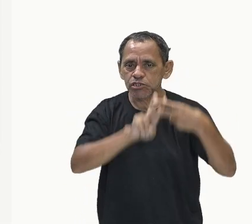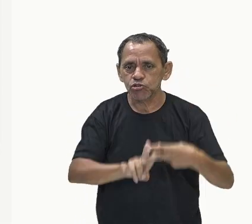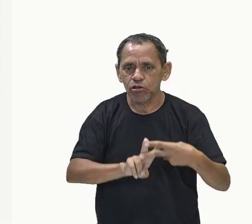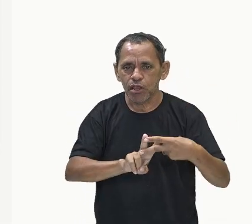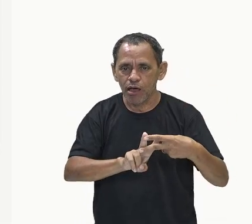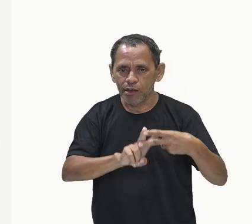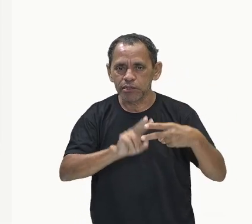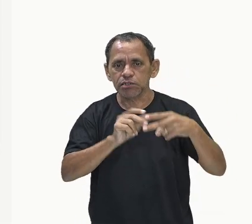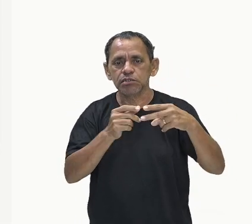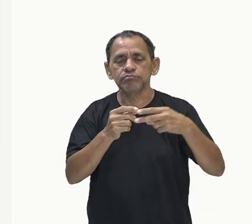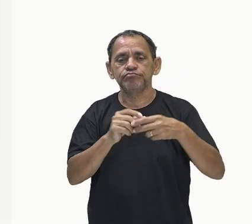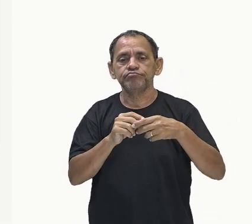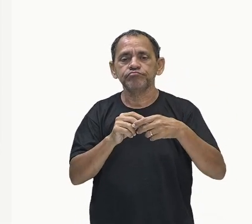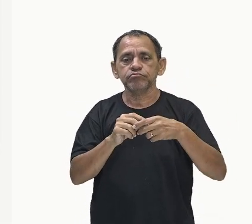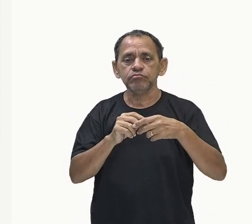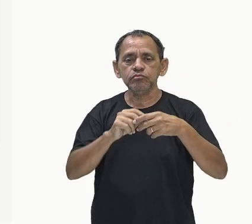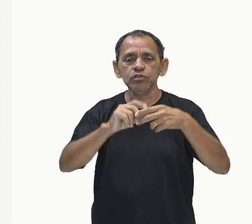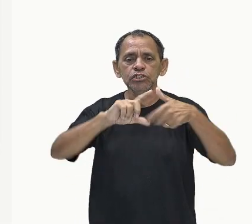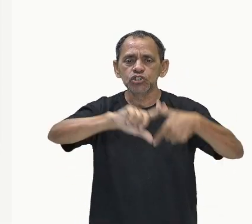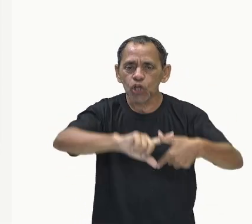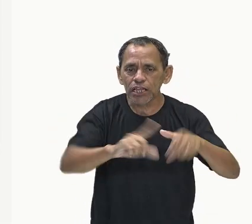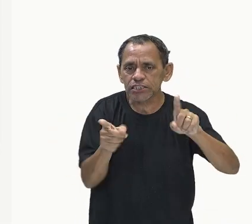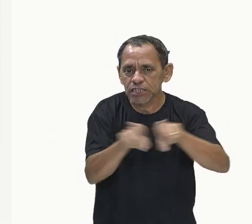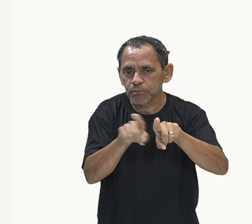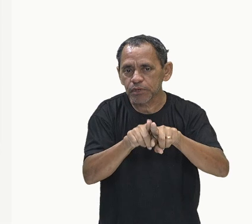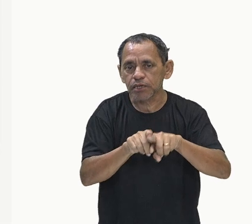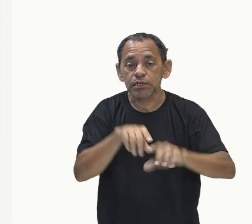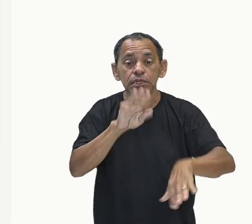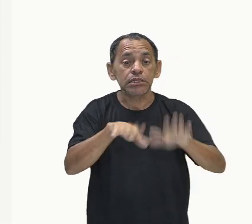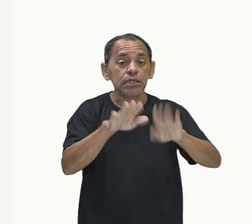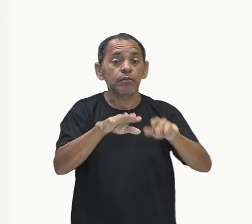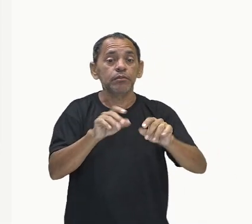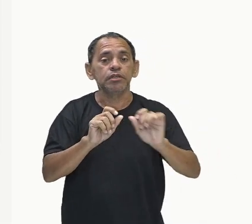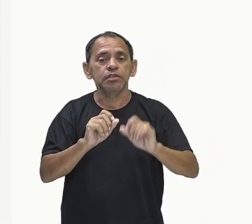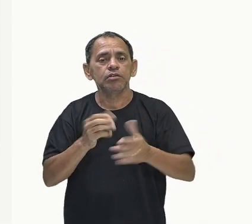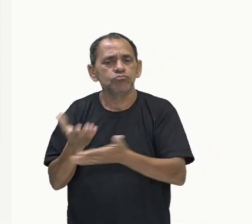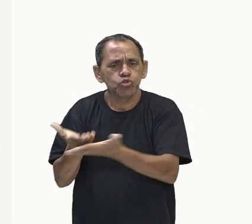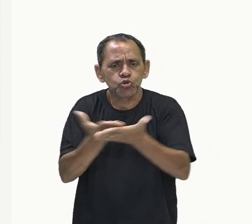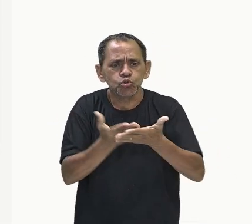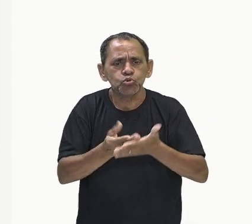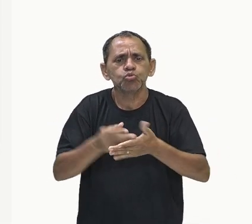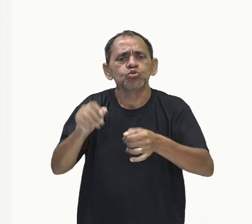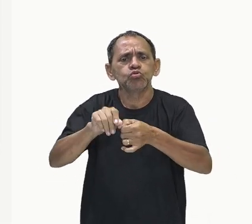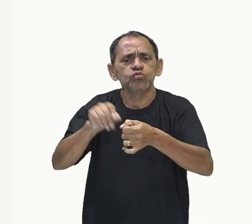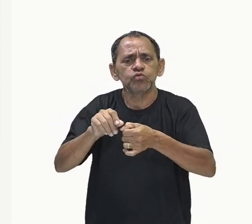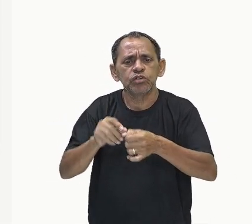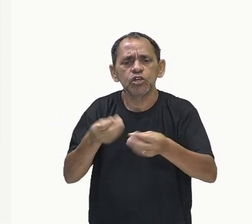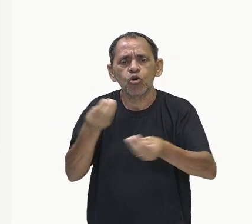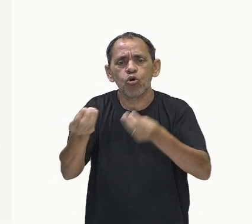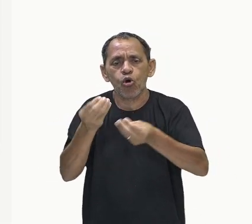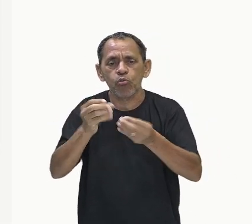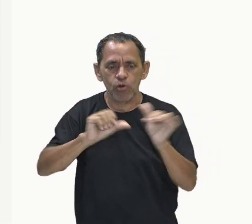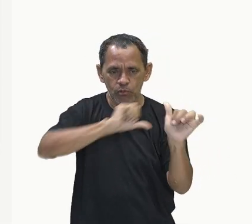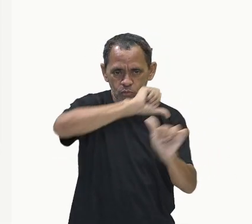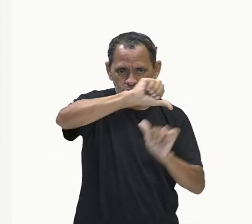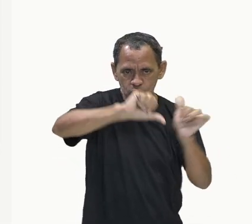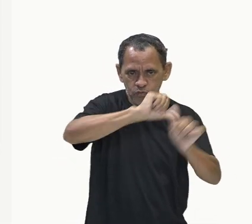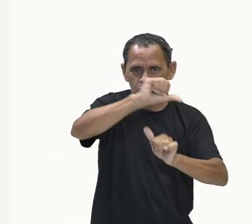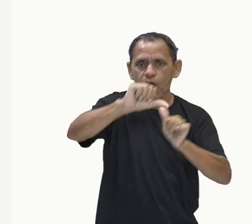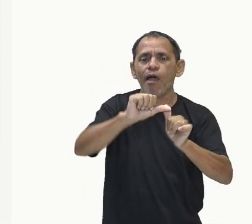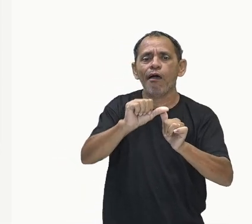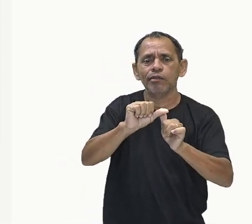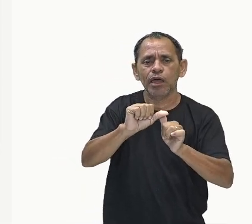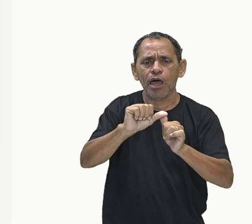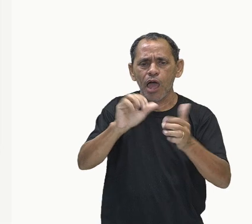aqui, e dependendo do estudo que está sendo feito, elas vão ser modificadas por uma dessas estruturas